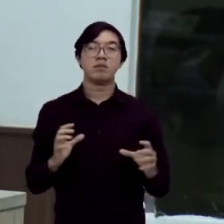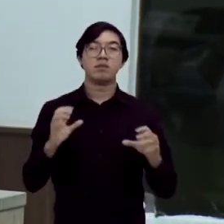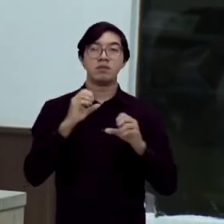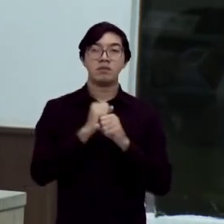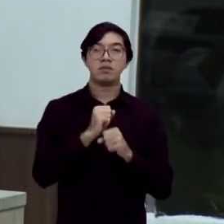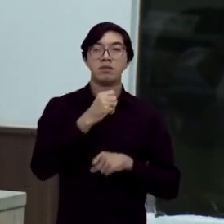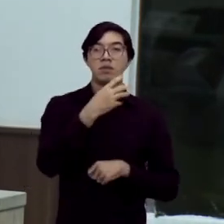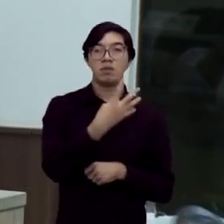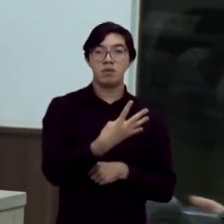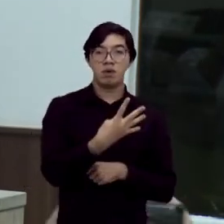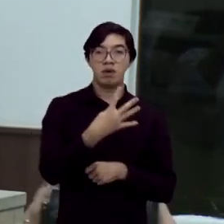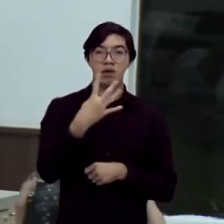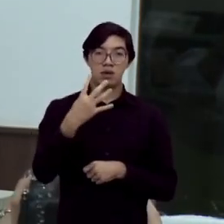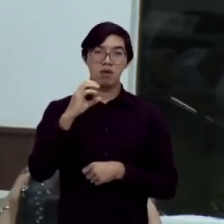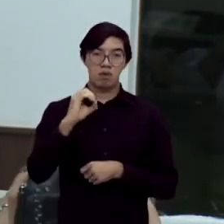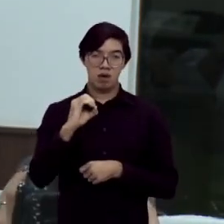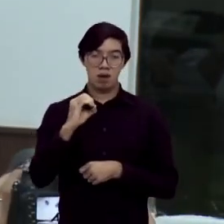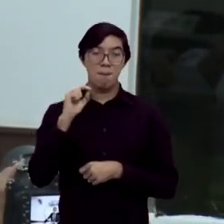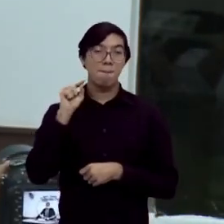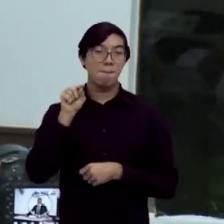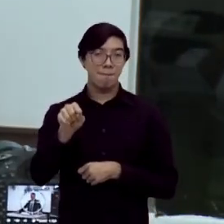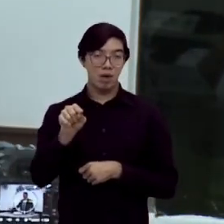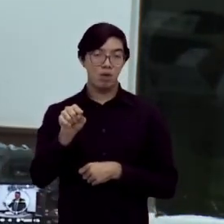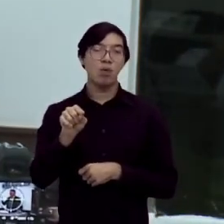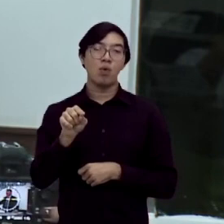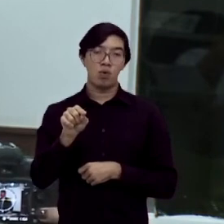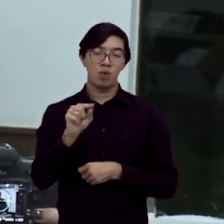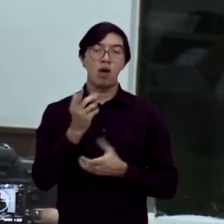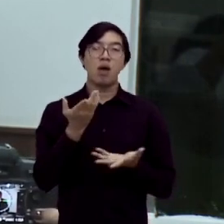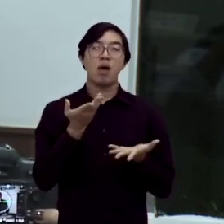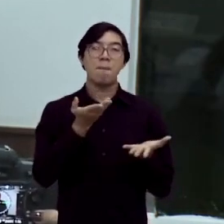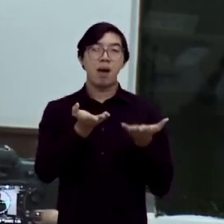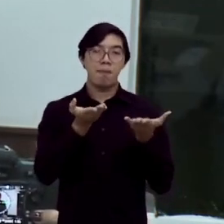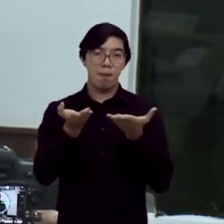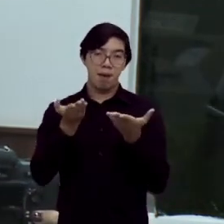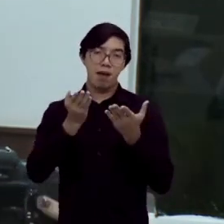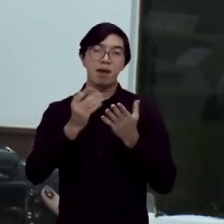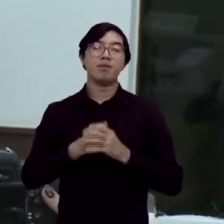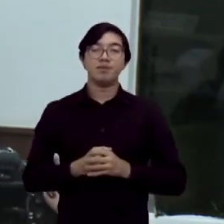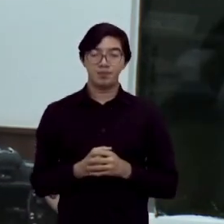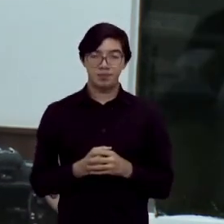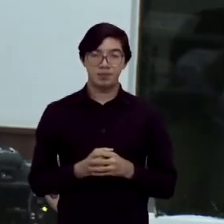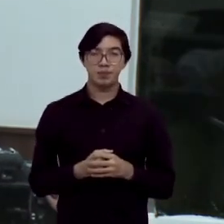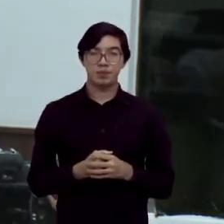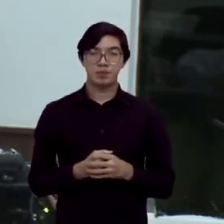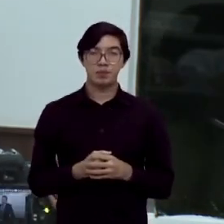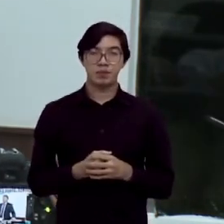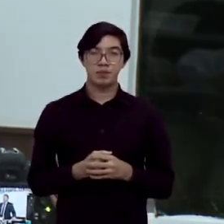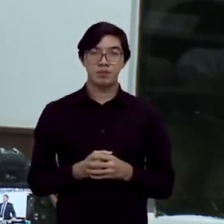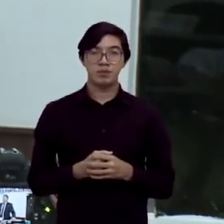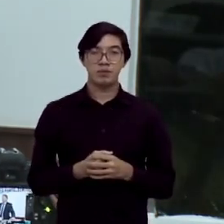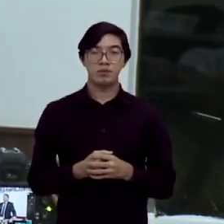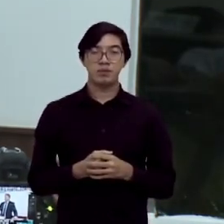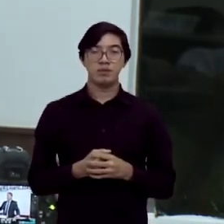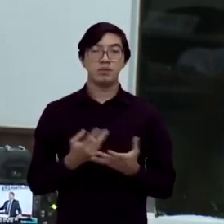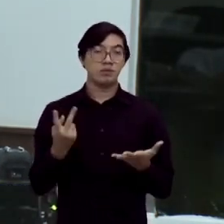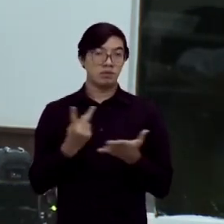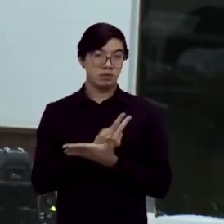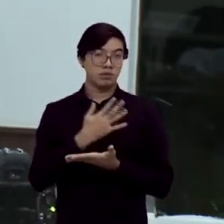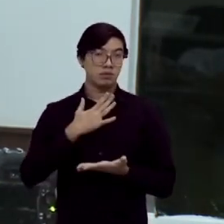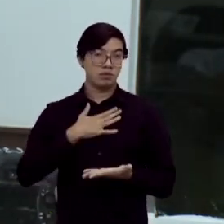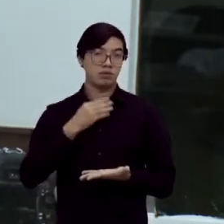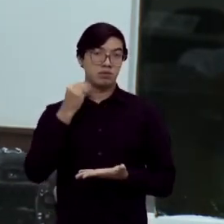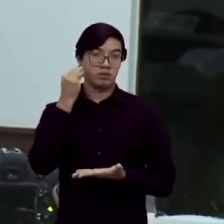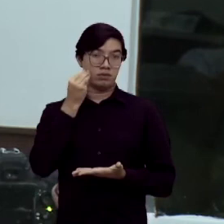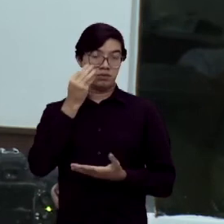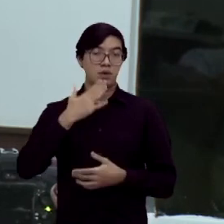440 mil atendimentos. Eu vou dar aqui um testemunho lá de casa. A minha mãe